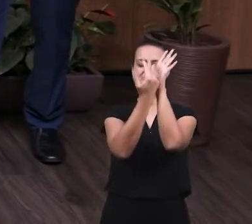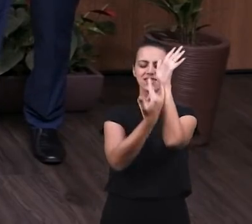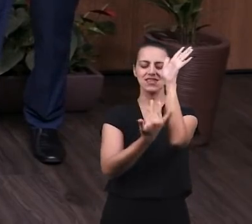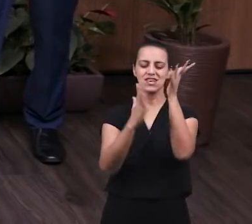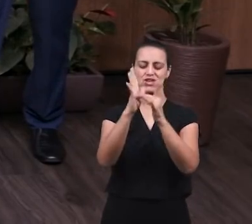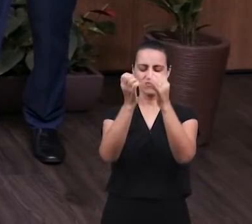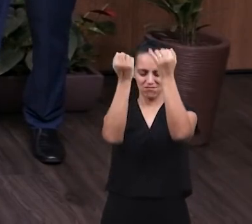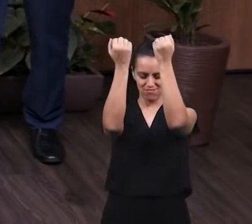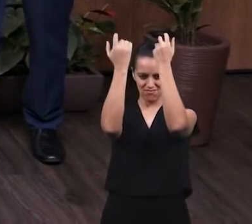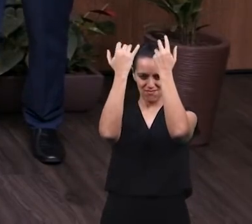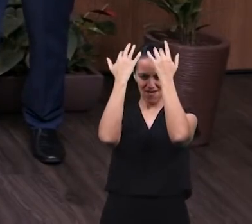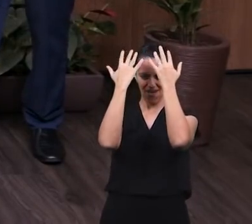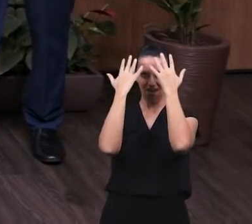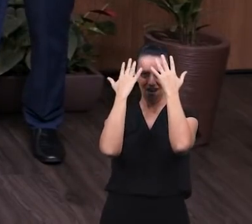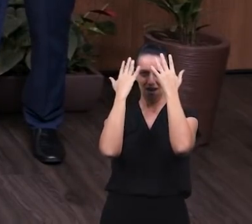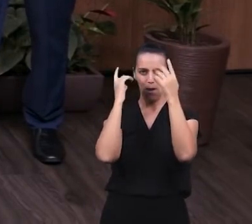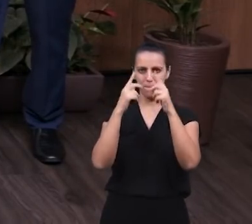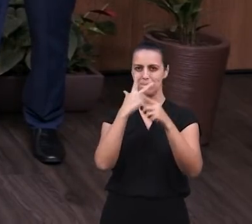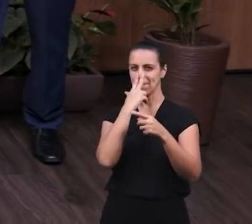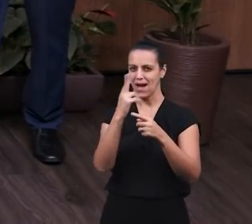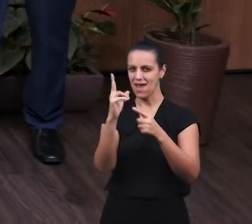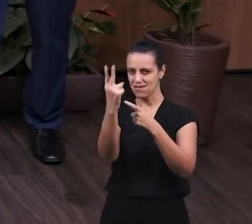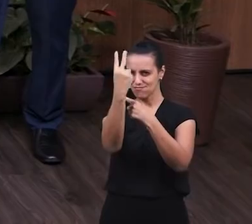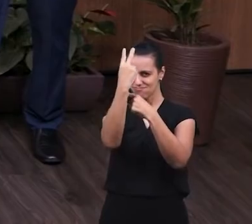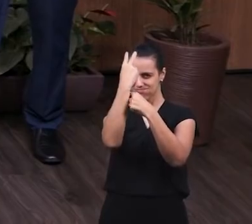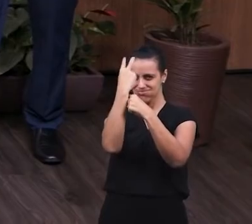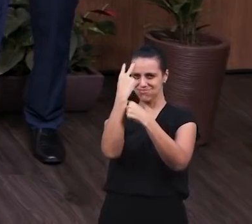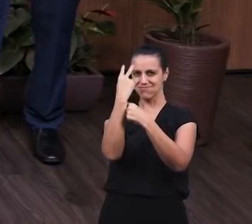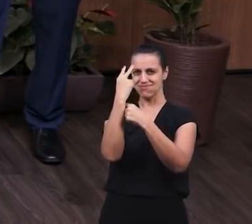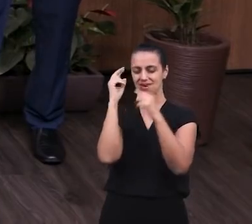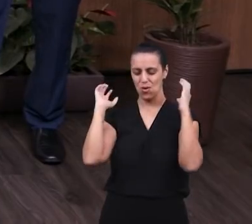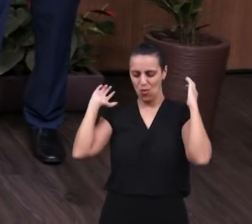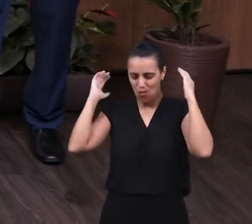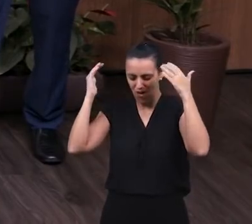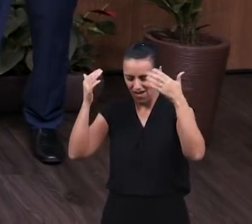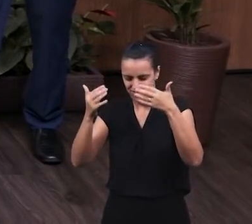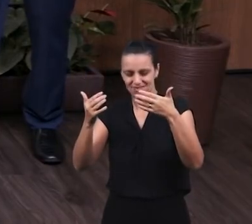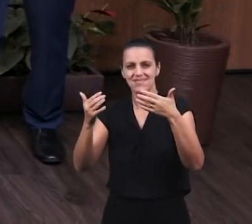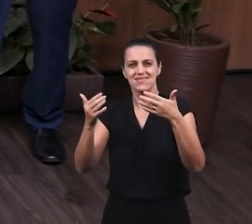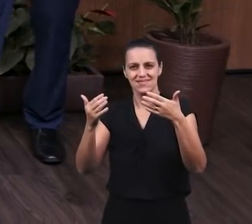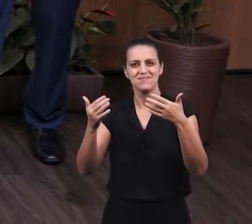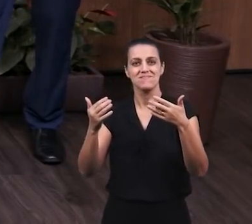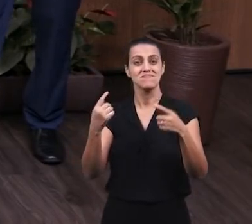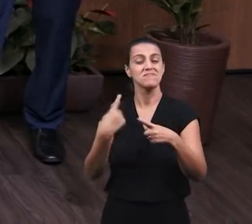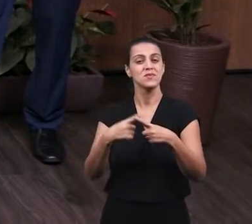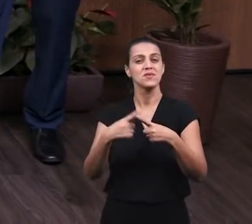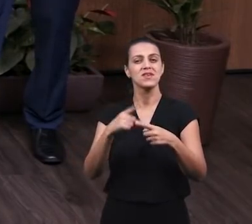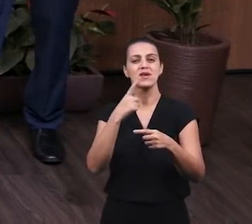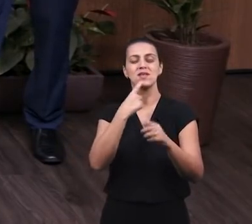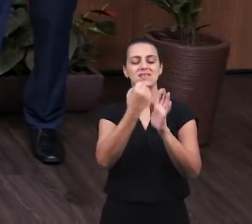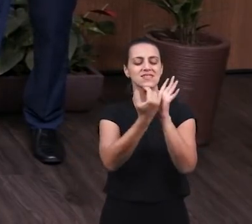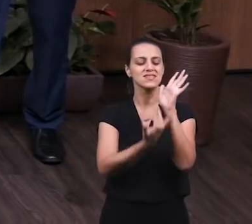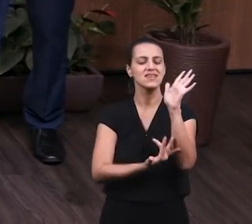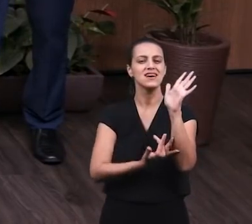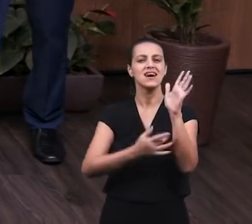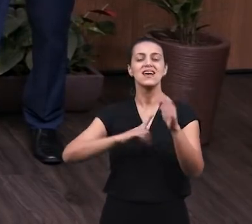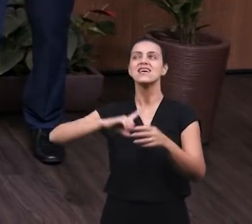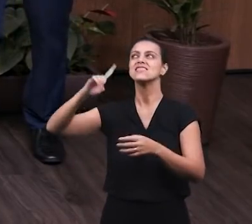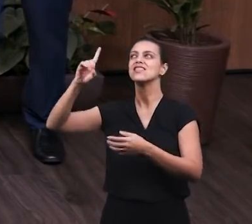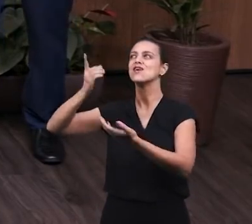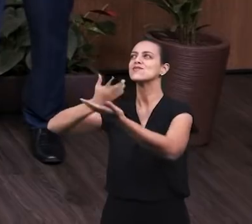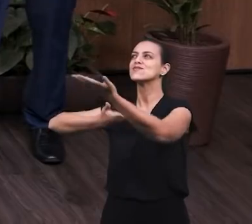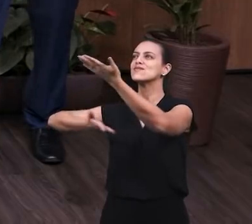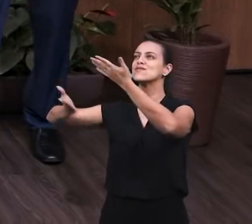de Jesus, Deus se faz propício e fala ao pecador. Deus se faz